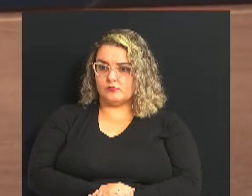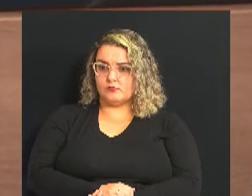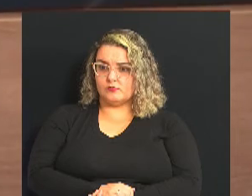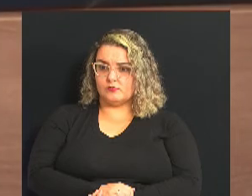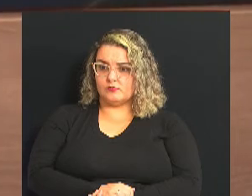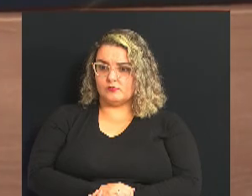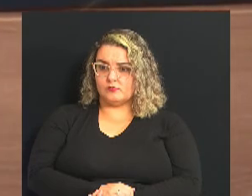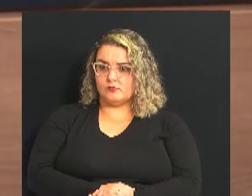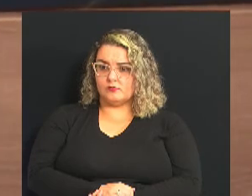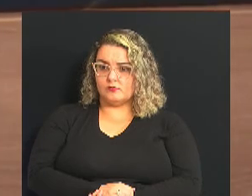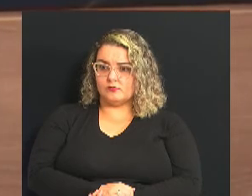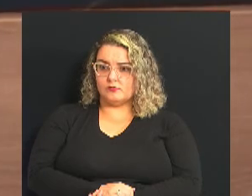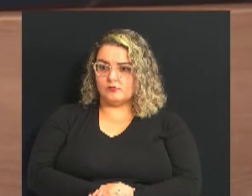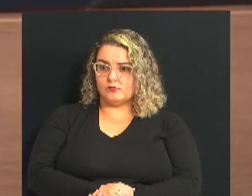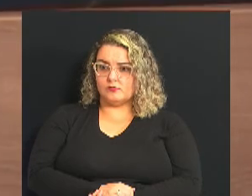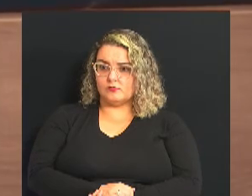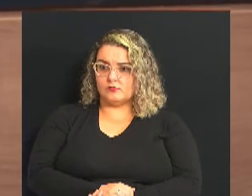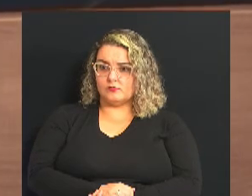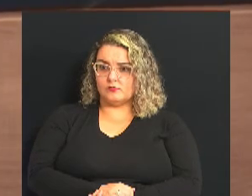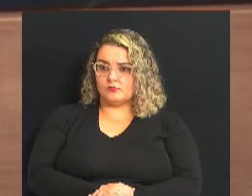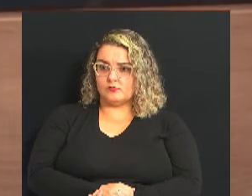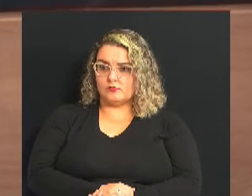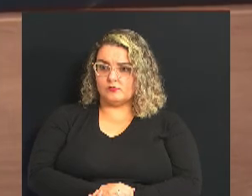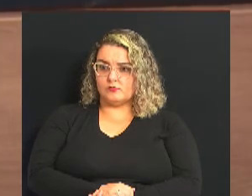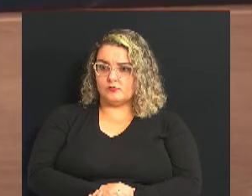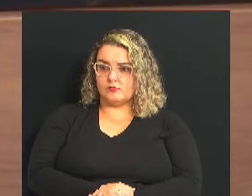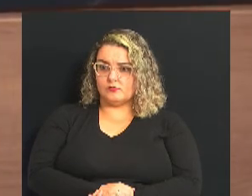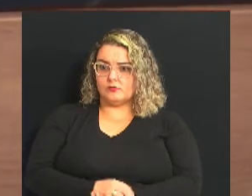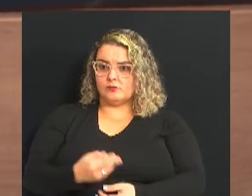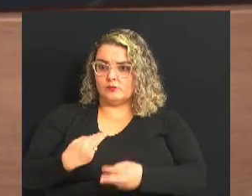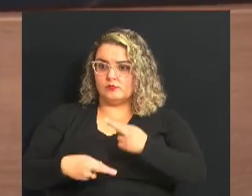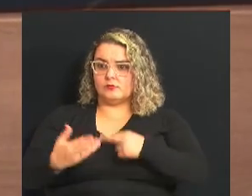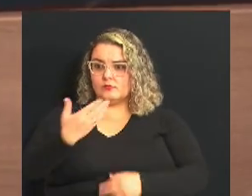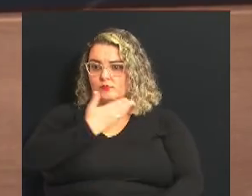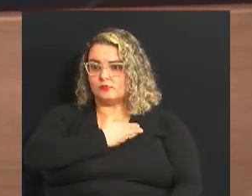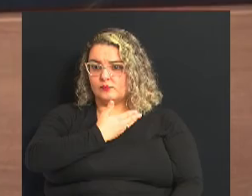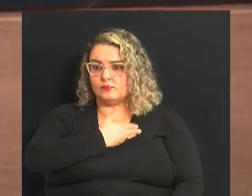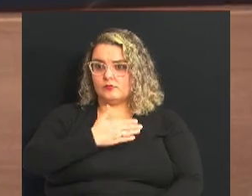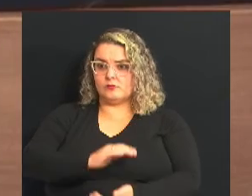aí um relacionamento de amizade. Bom, amizade.